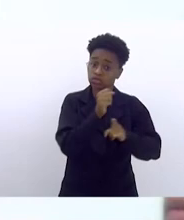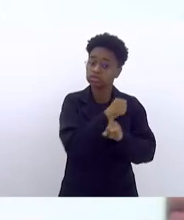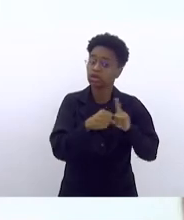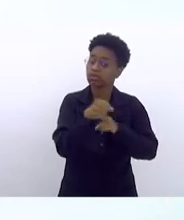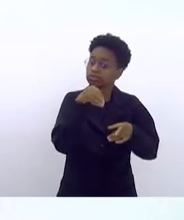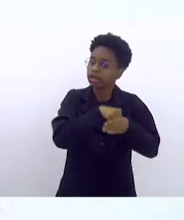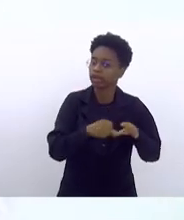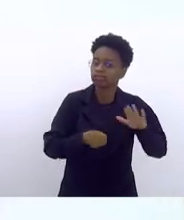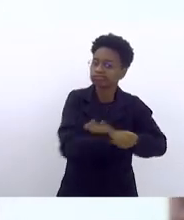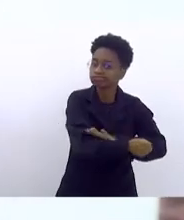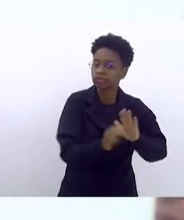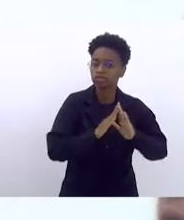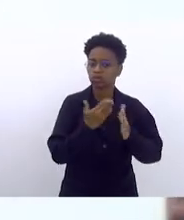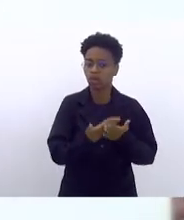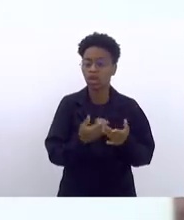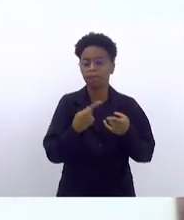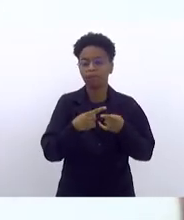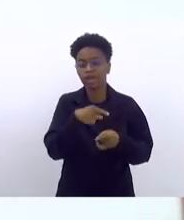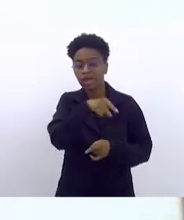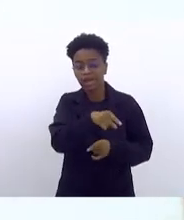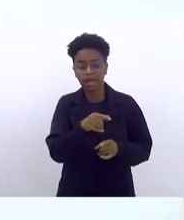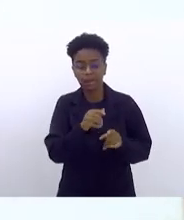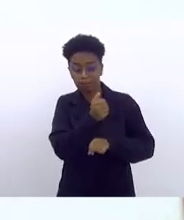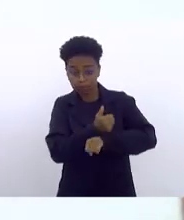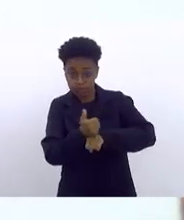o assistente social é o promotor